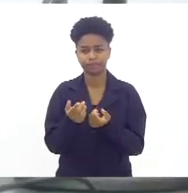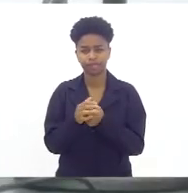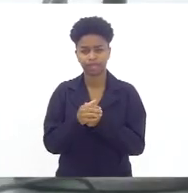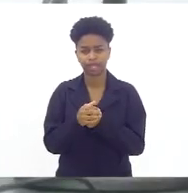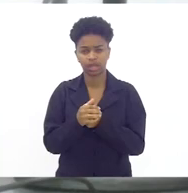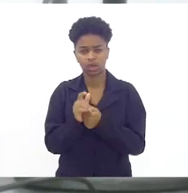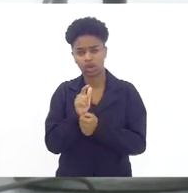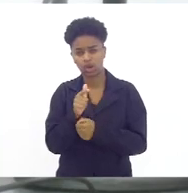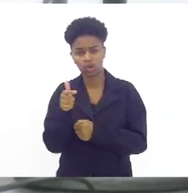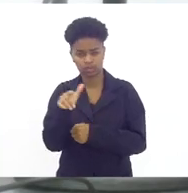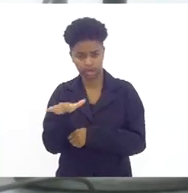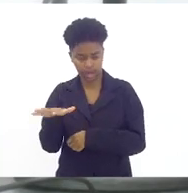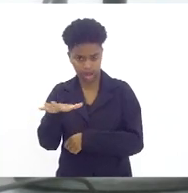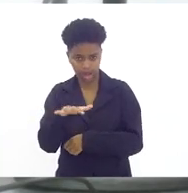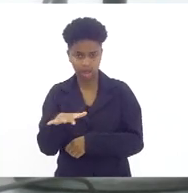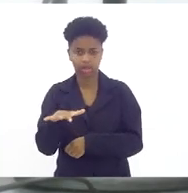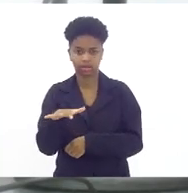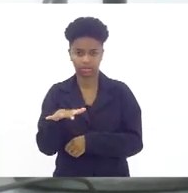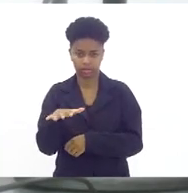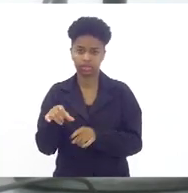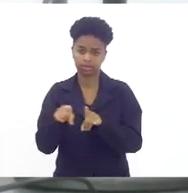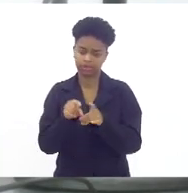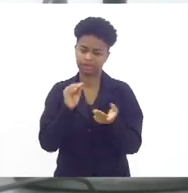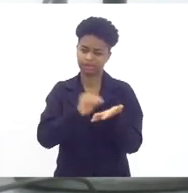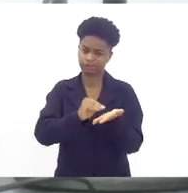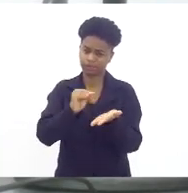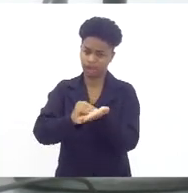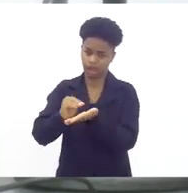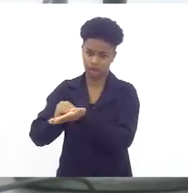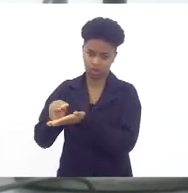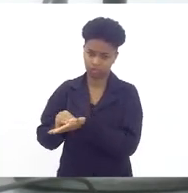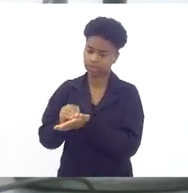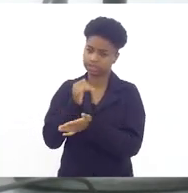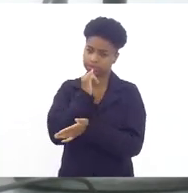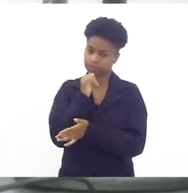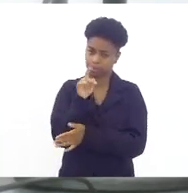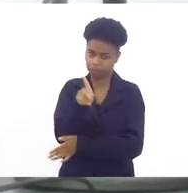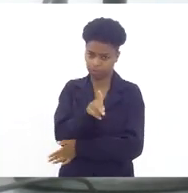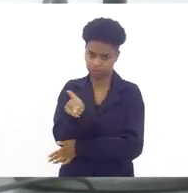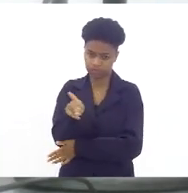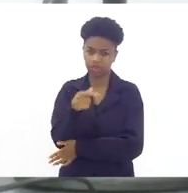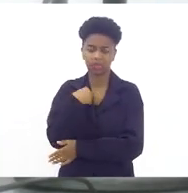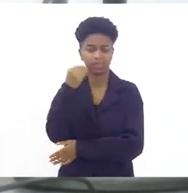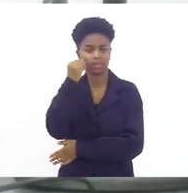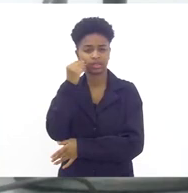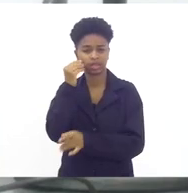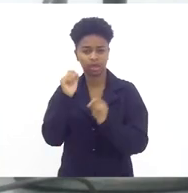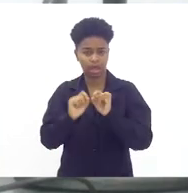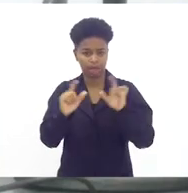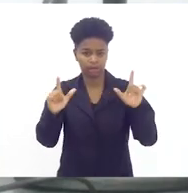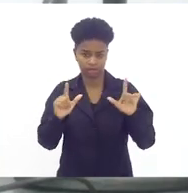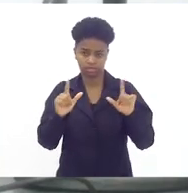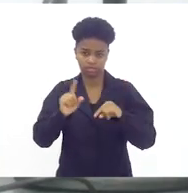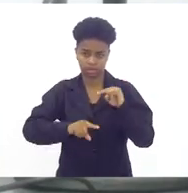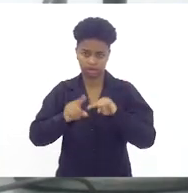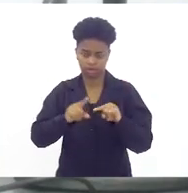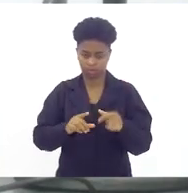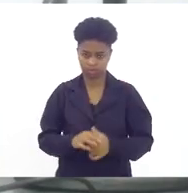as outras áreas né as carências em relação aos professores tô só tentando abrir o arquivo